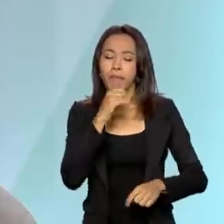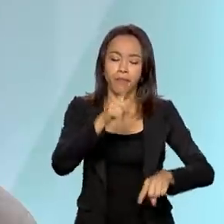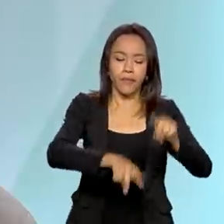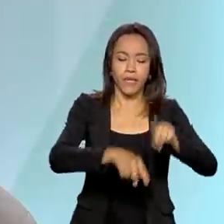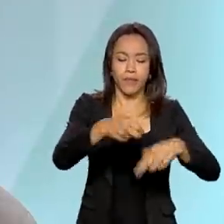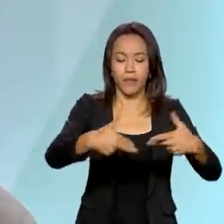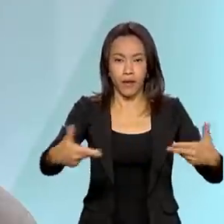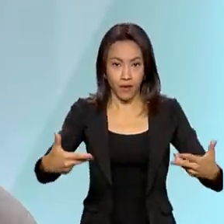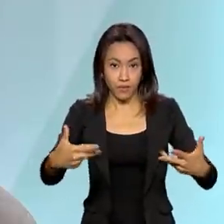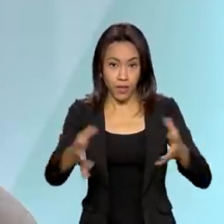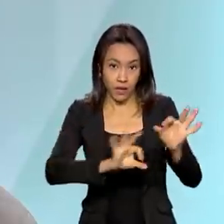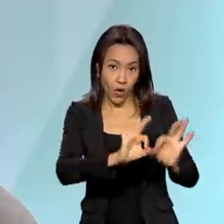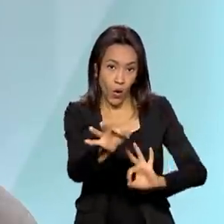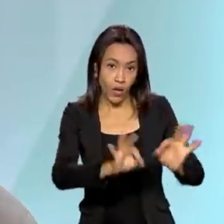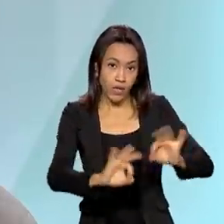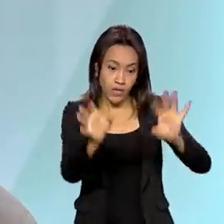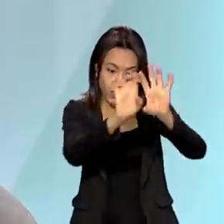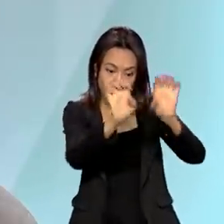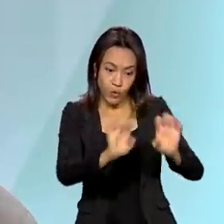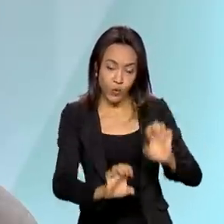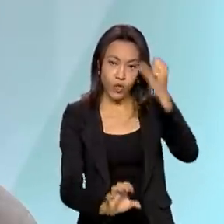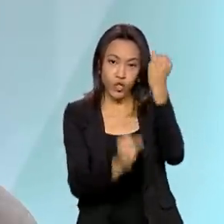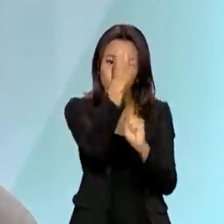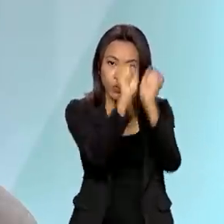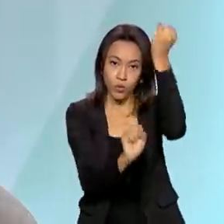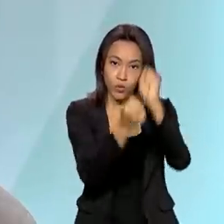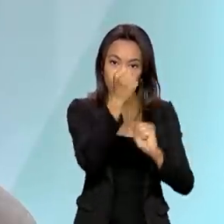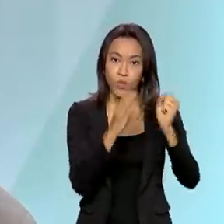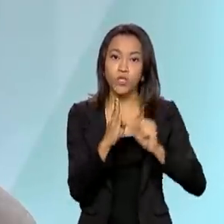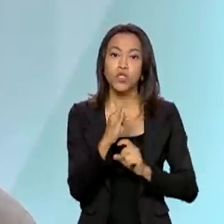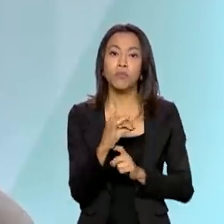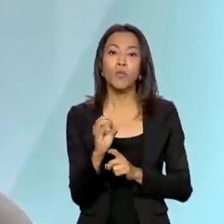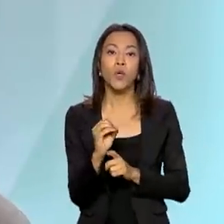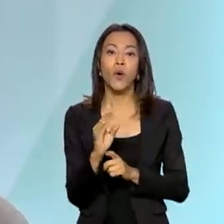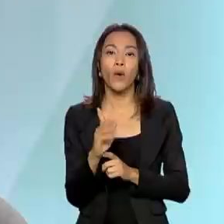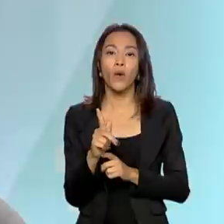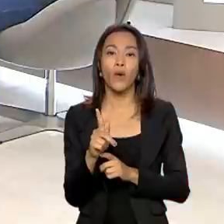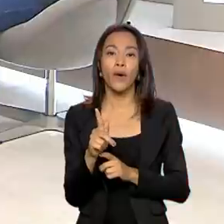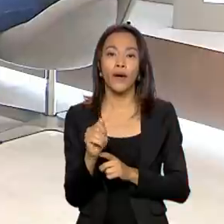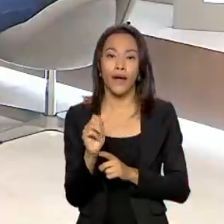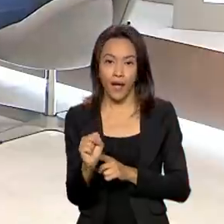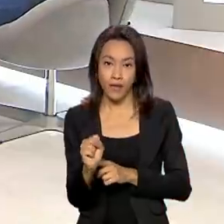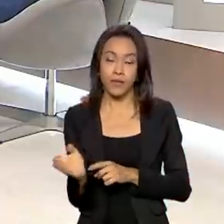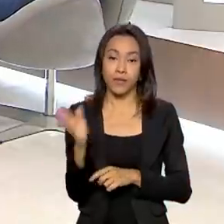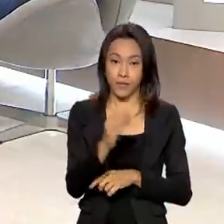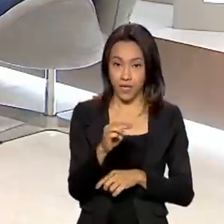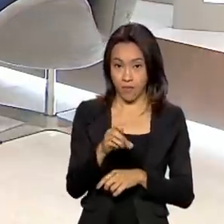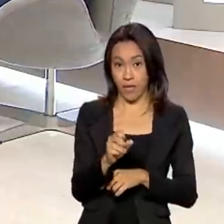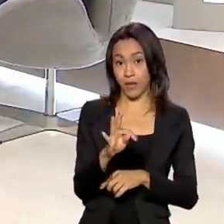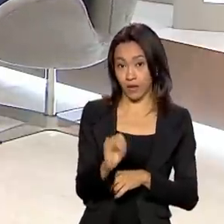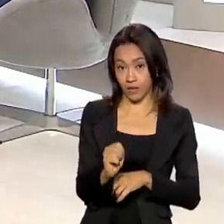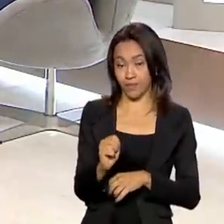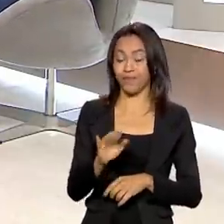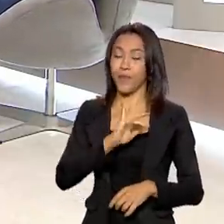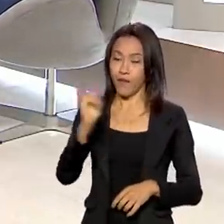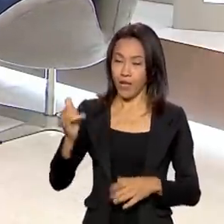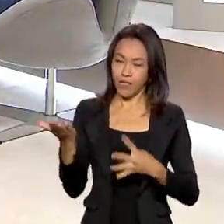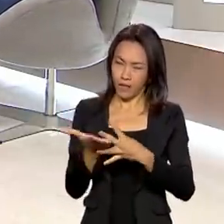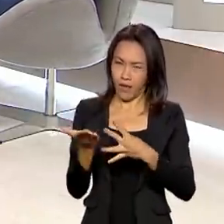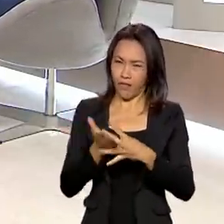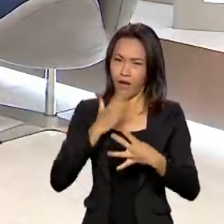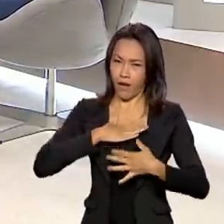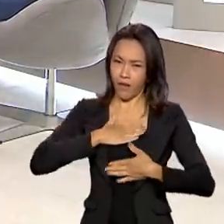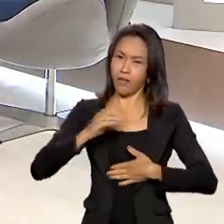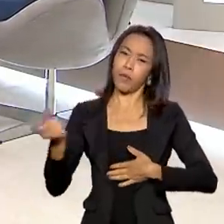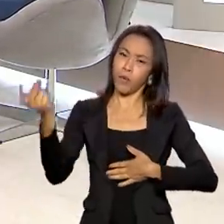infraestrutura para montar essas usinas de biogás e biometano. Tá certo, ministro. A gente vai fazer um pequeno intervalo. gente volta daqui